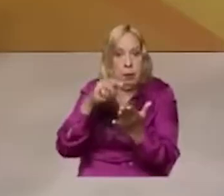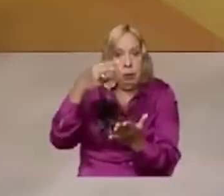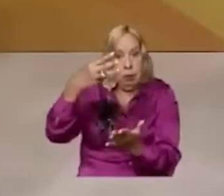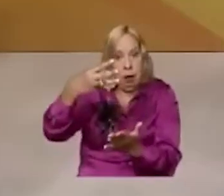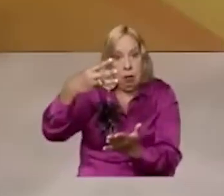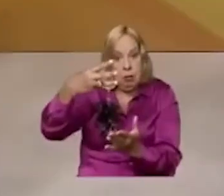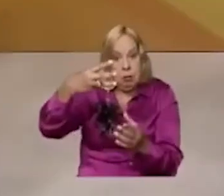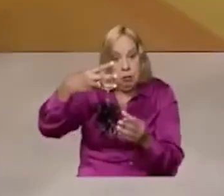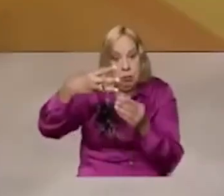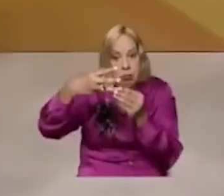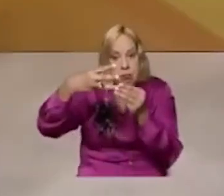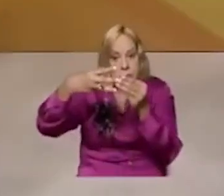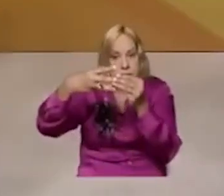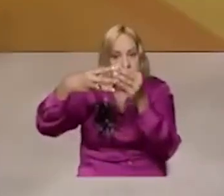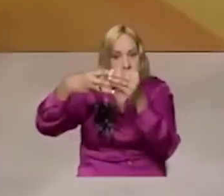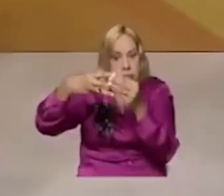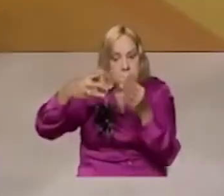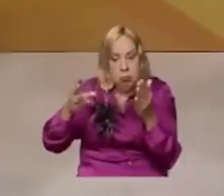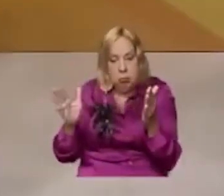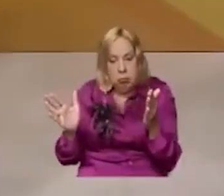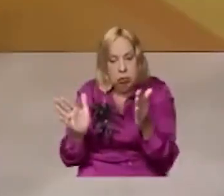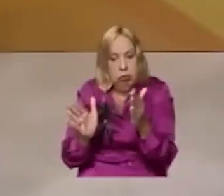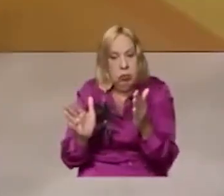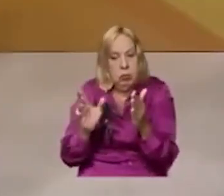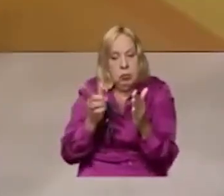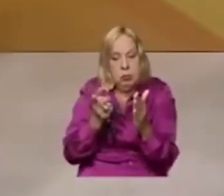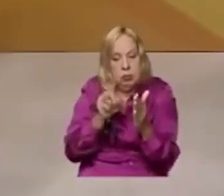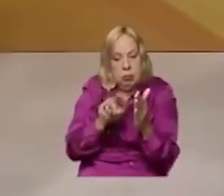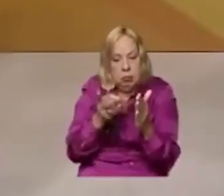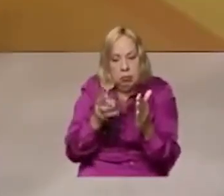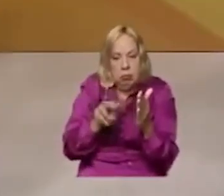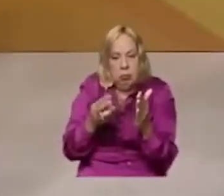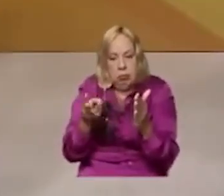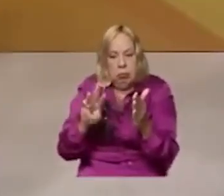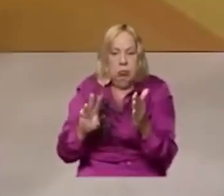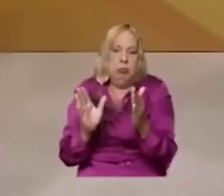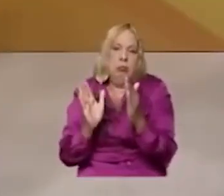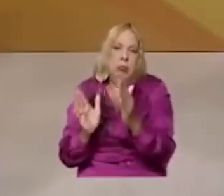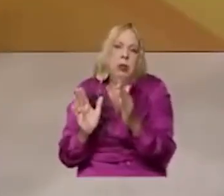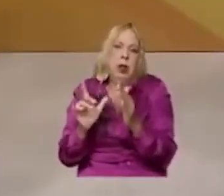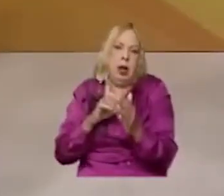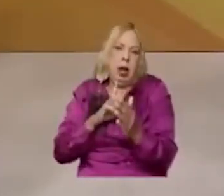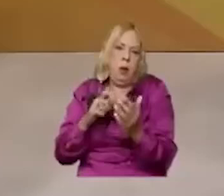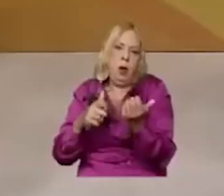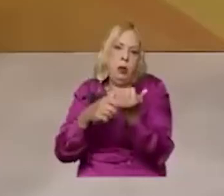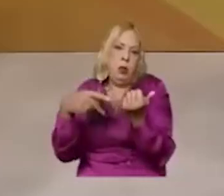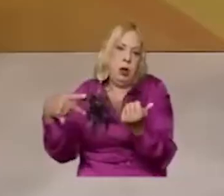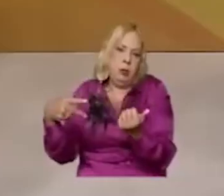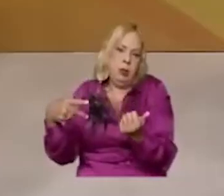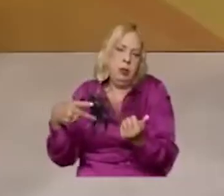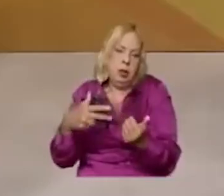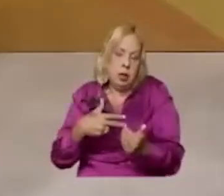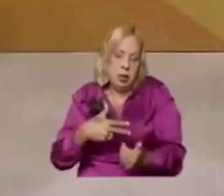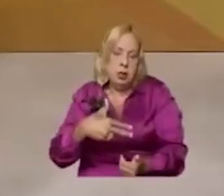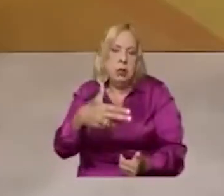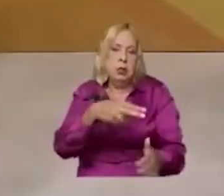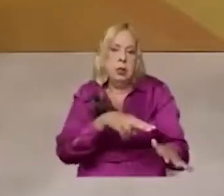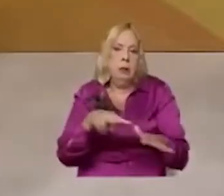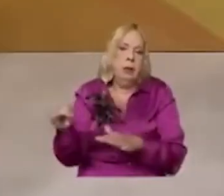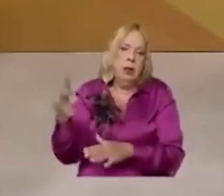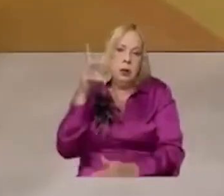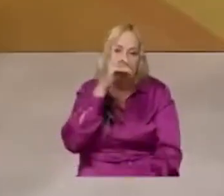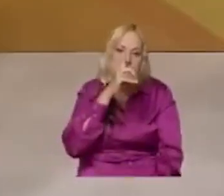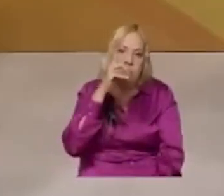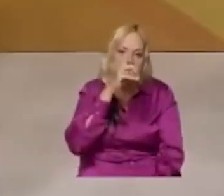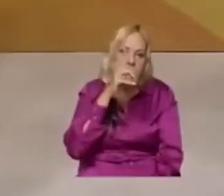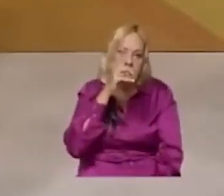primeiro prêmio. R$ 6.000 no segundo prêmio da próxima semana, R$ 7.000 no terceiro e o quarto prêmio, Jaque. Eu conto ou você conta que